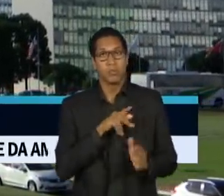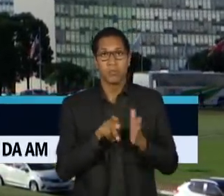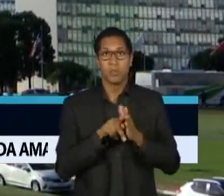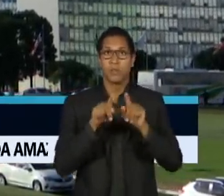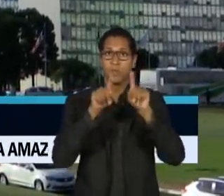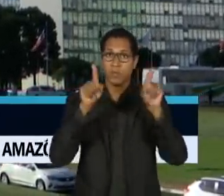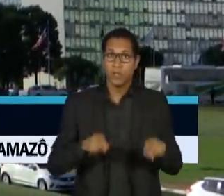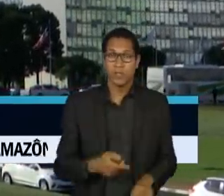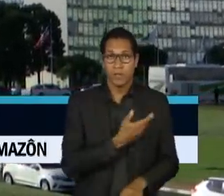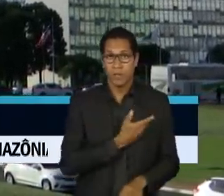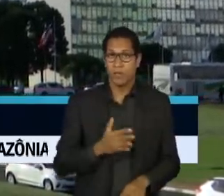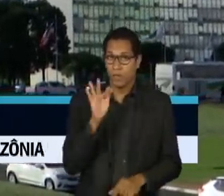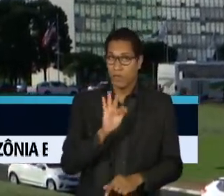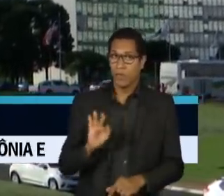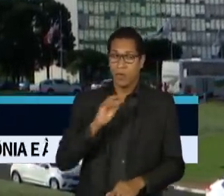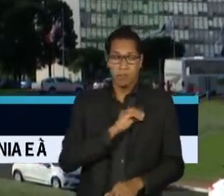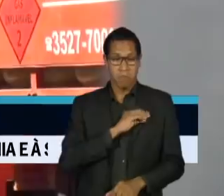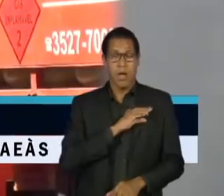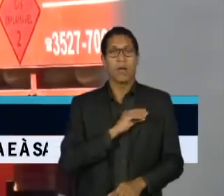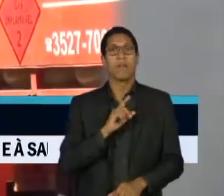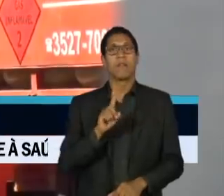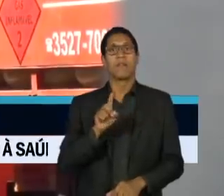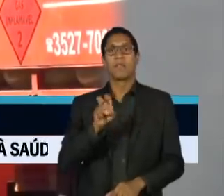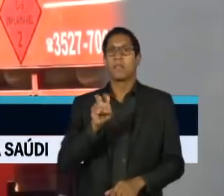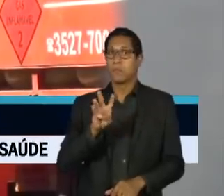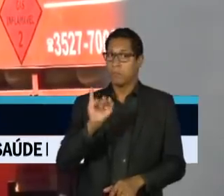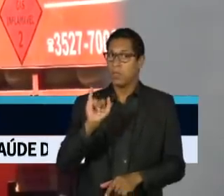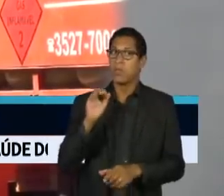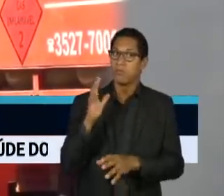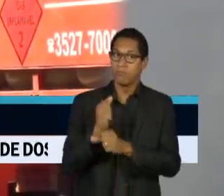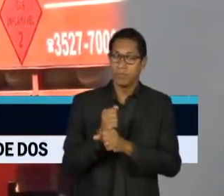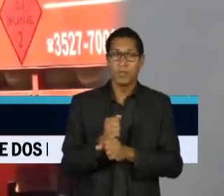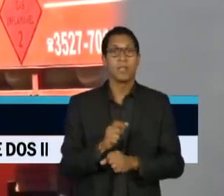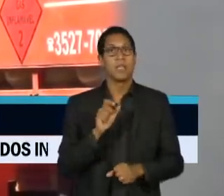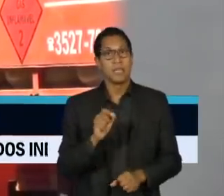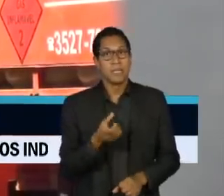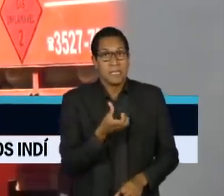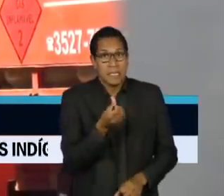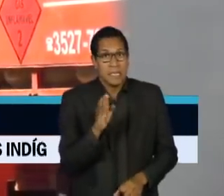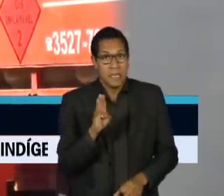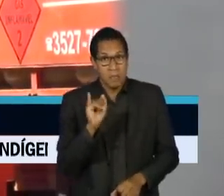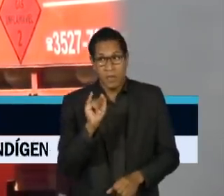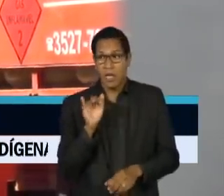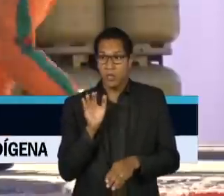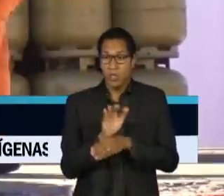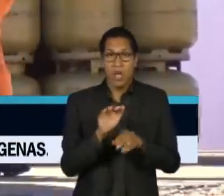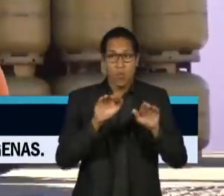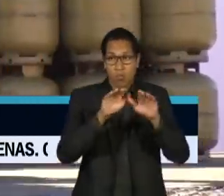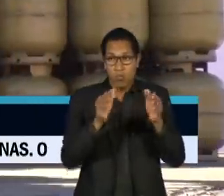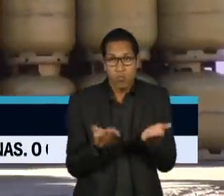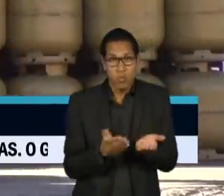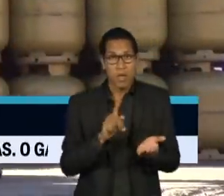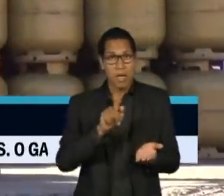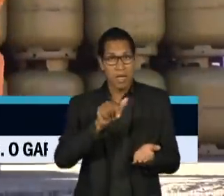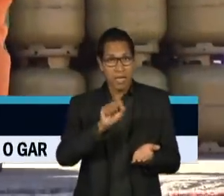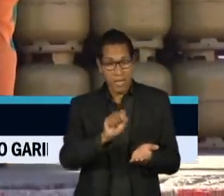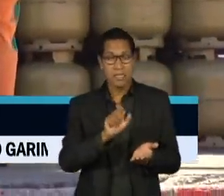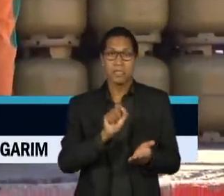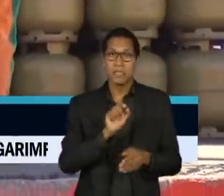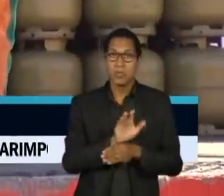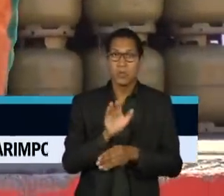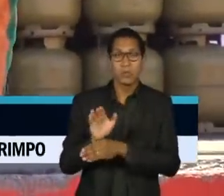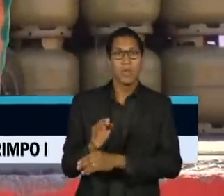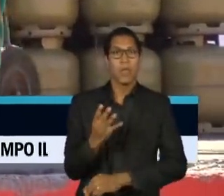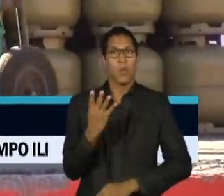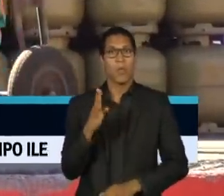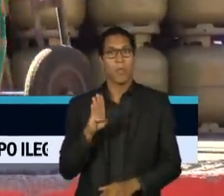deve custar outros 15 bilhões. O pacote inclui ainda 6 bi para bancar o Vale Gás às famílias carentes e mais